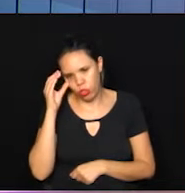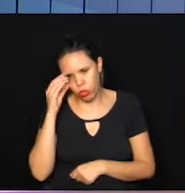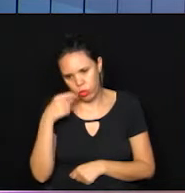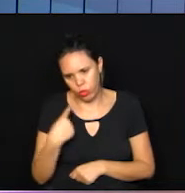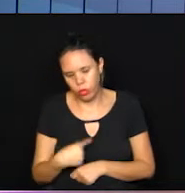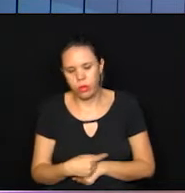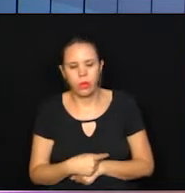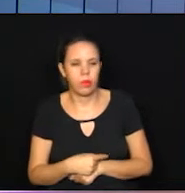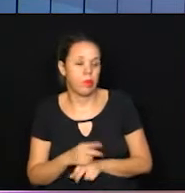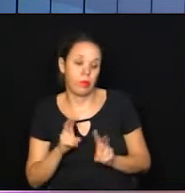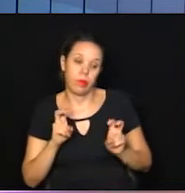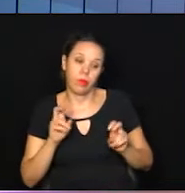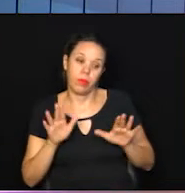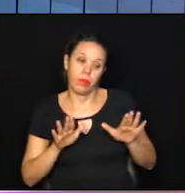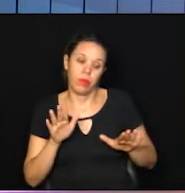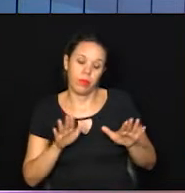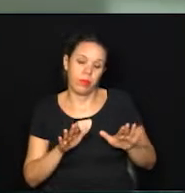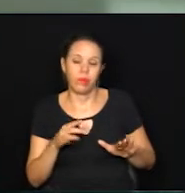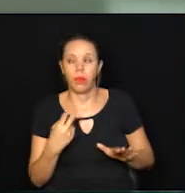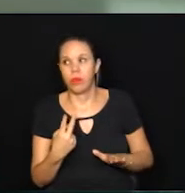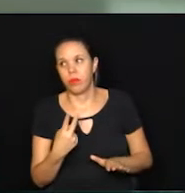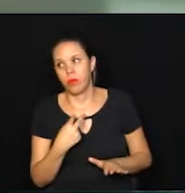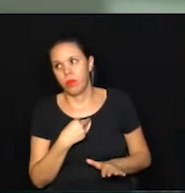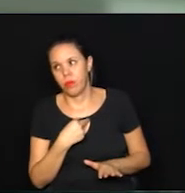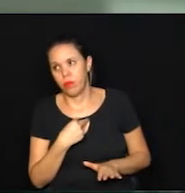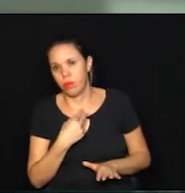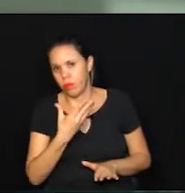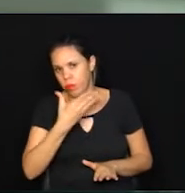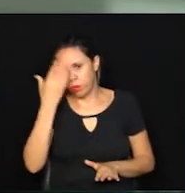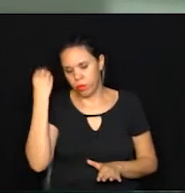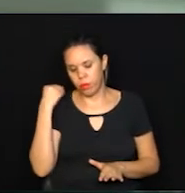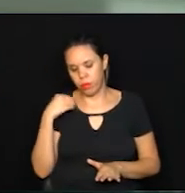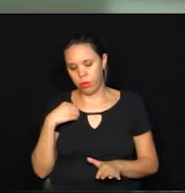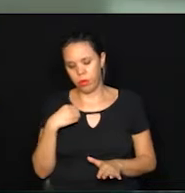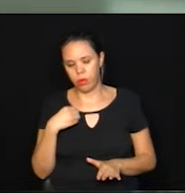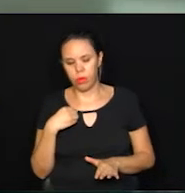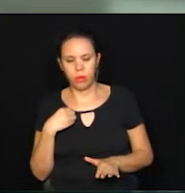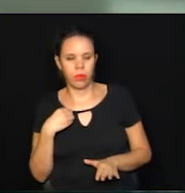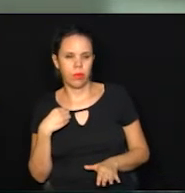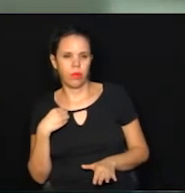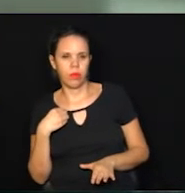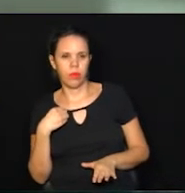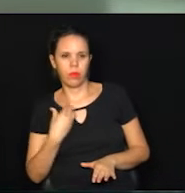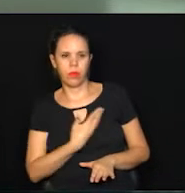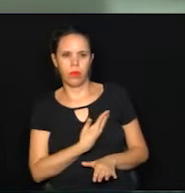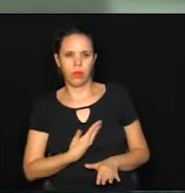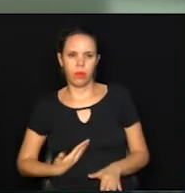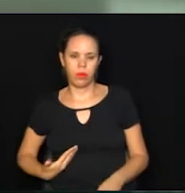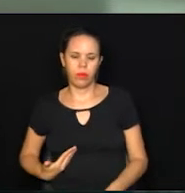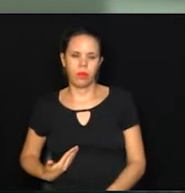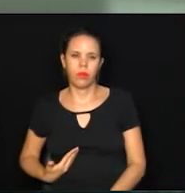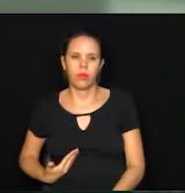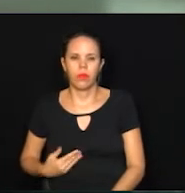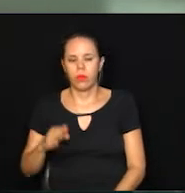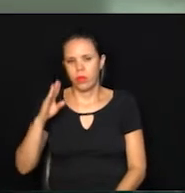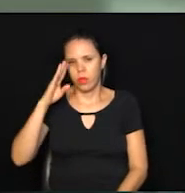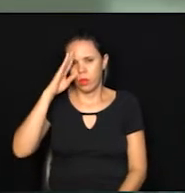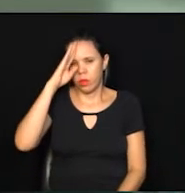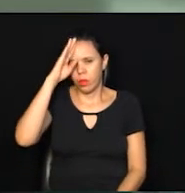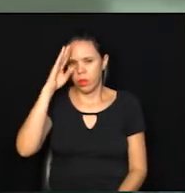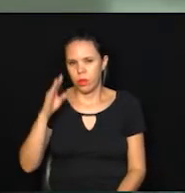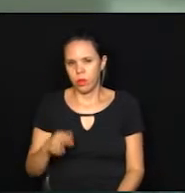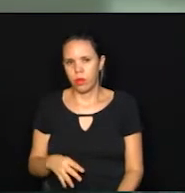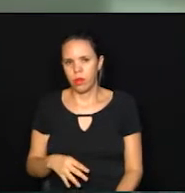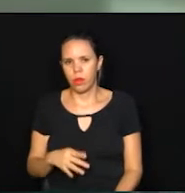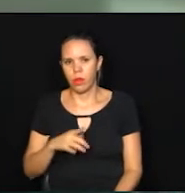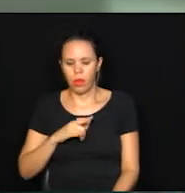Em termos, nós não podemos esquecer que o governo Bolsonaro ele